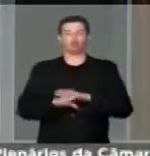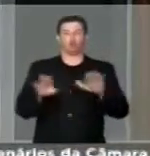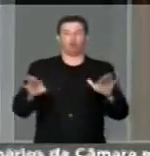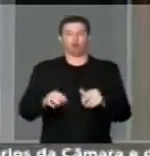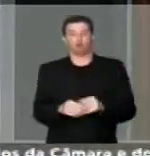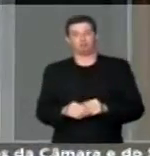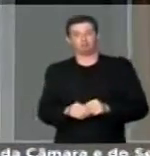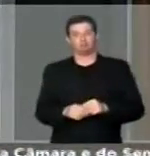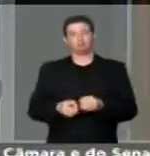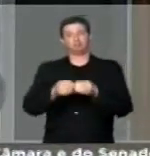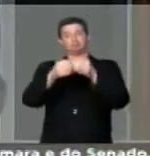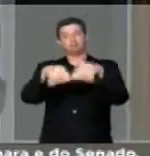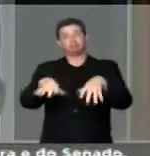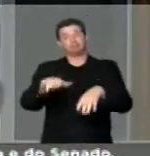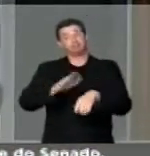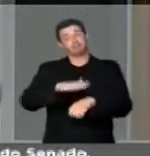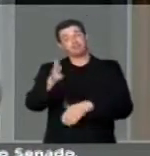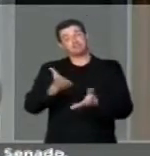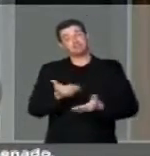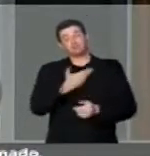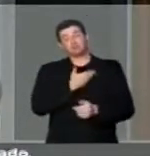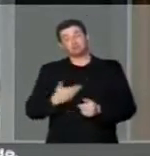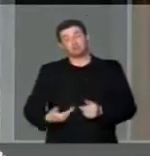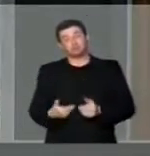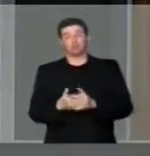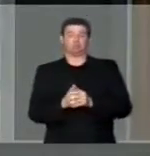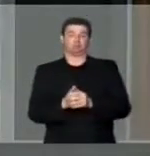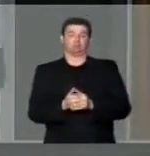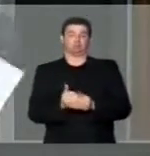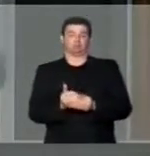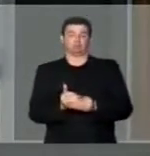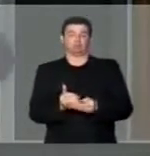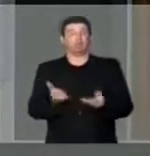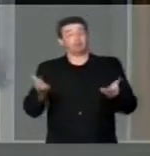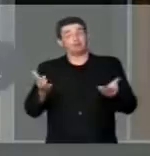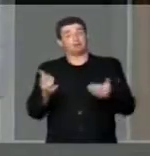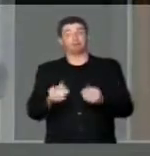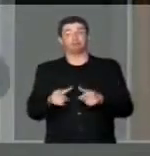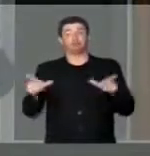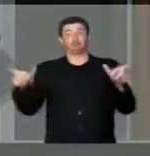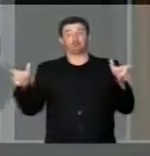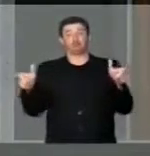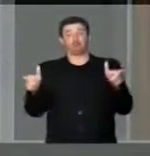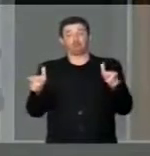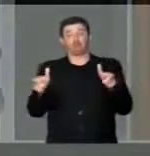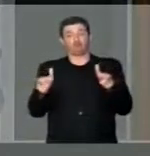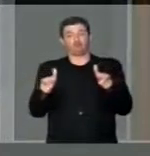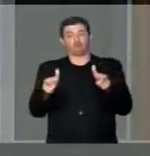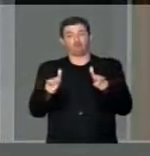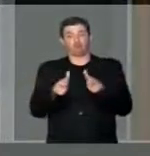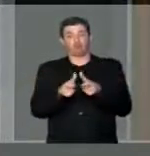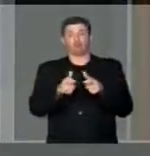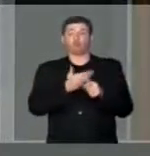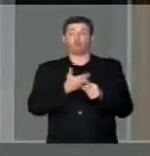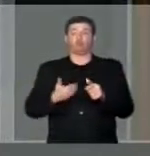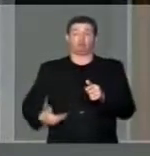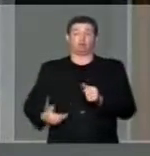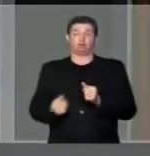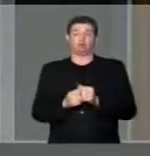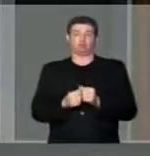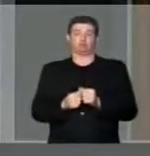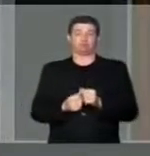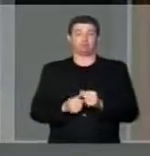Mais precarização dos serviços públicos e enxugamento da máquina, diante de uma